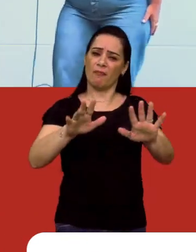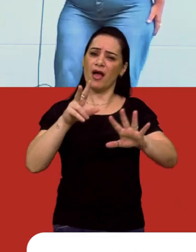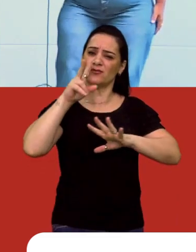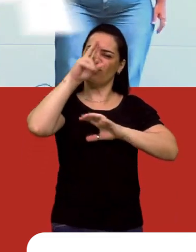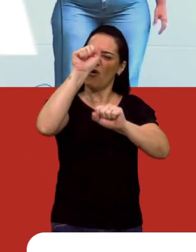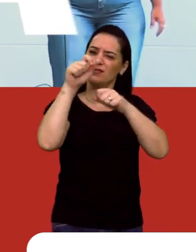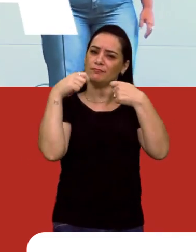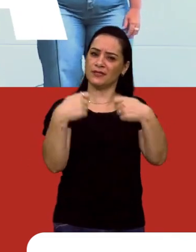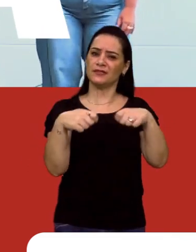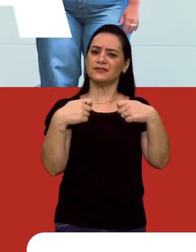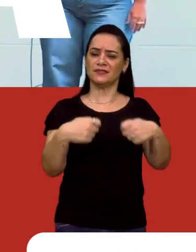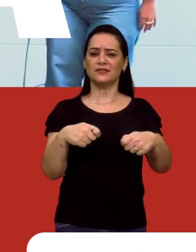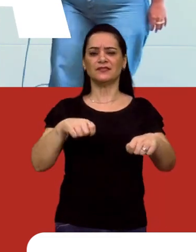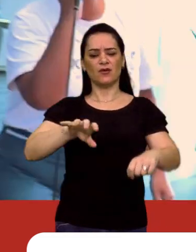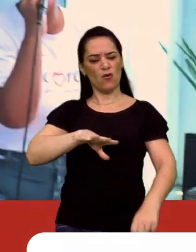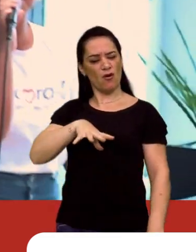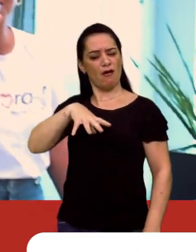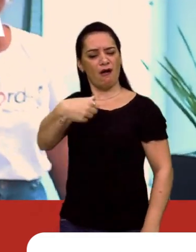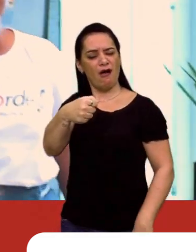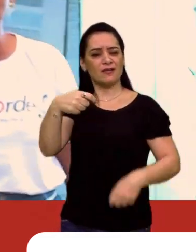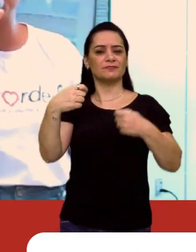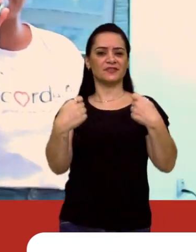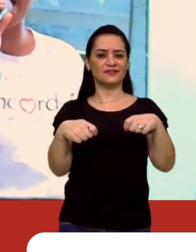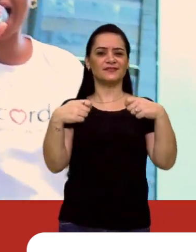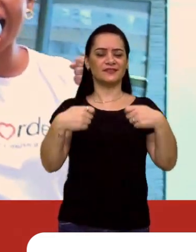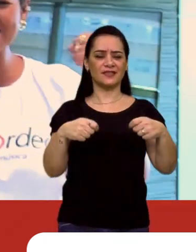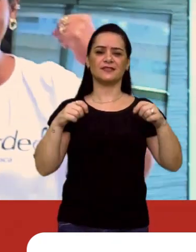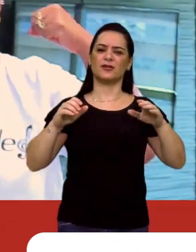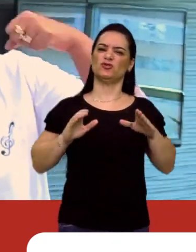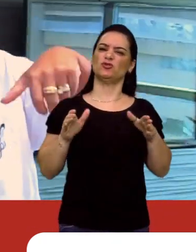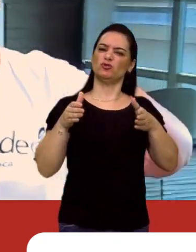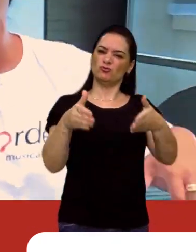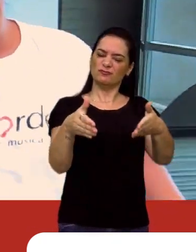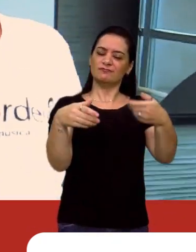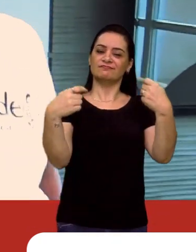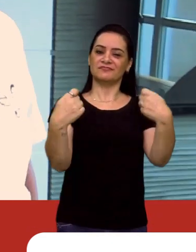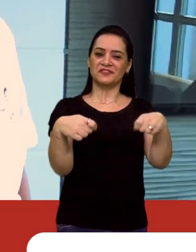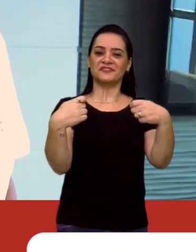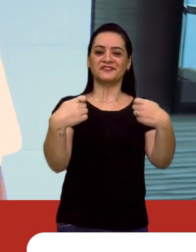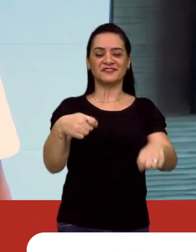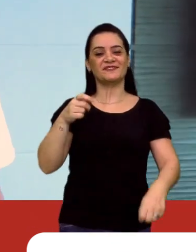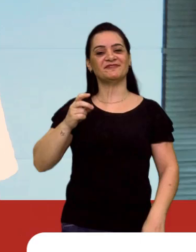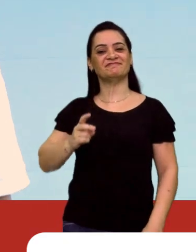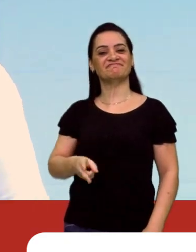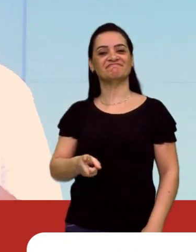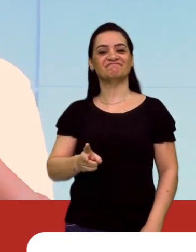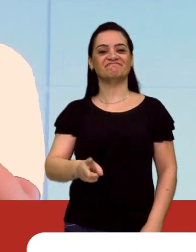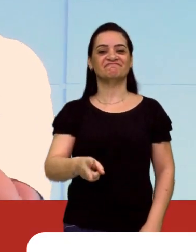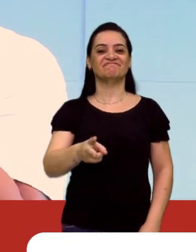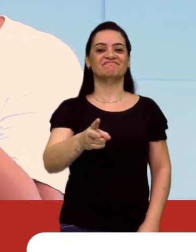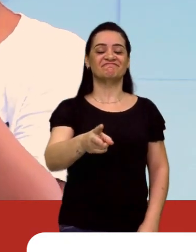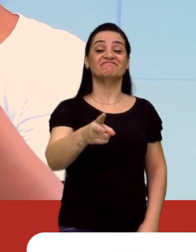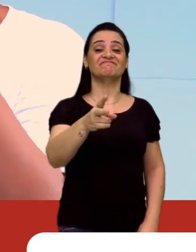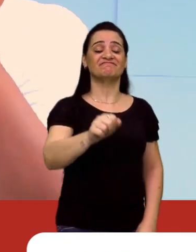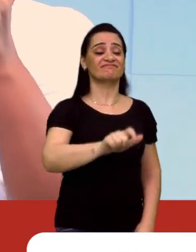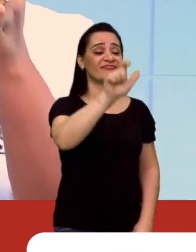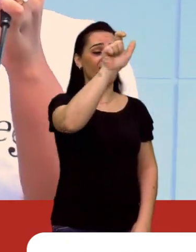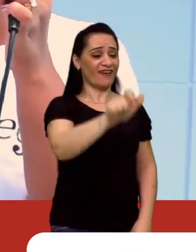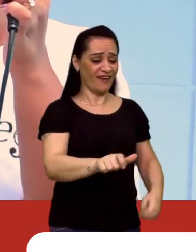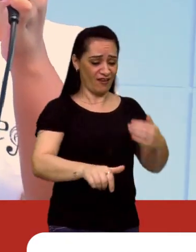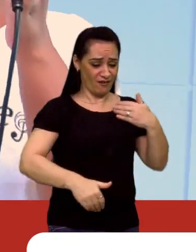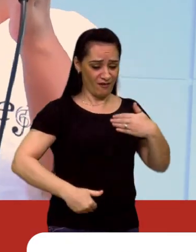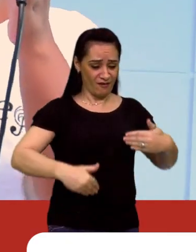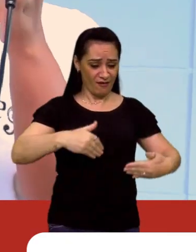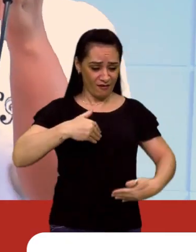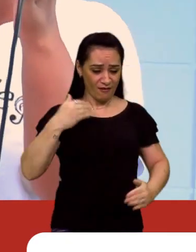Mas é preciso ter força, é preciso ter raça, é preciso ter gana sempre. Quem